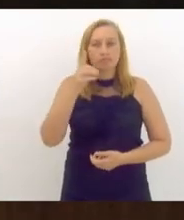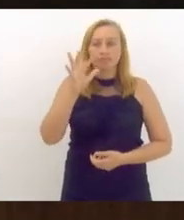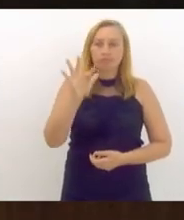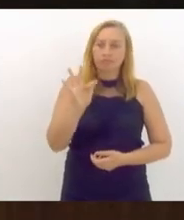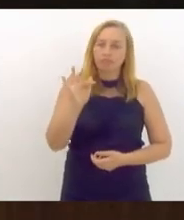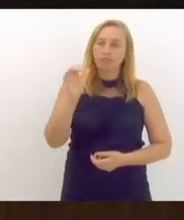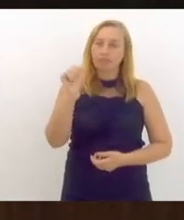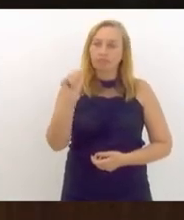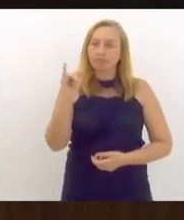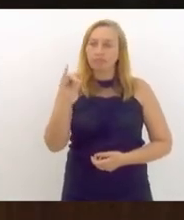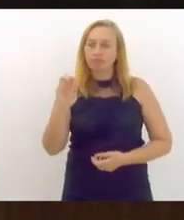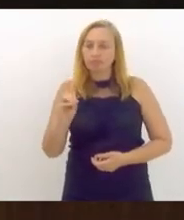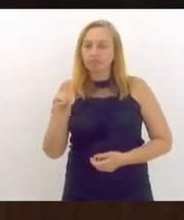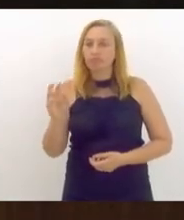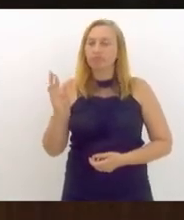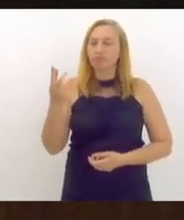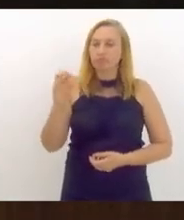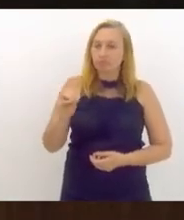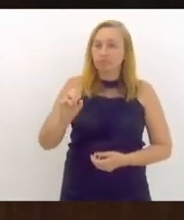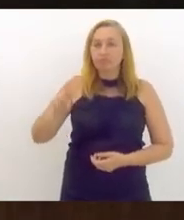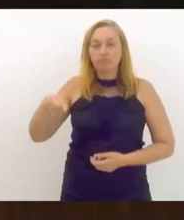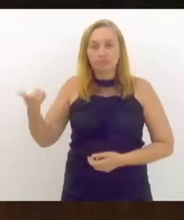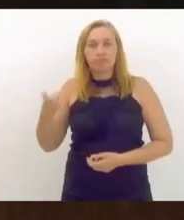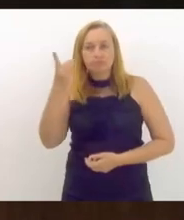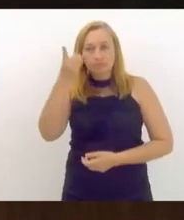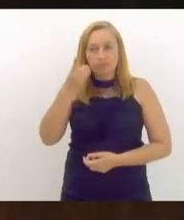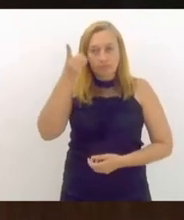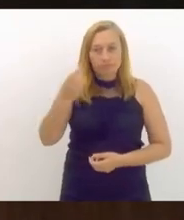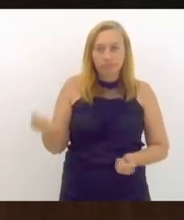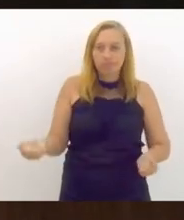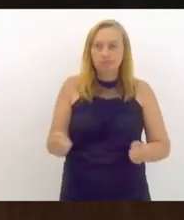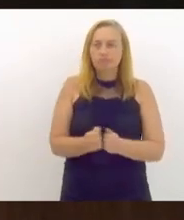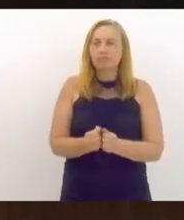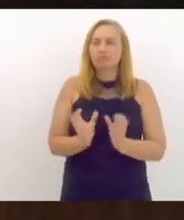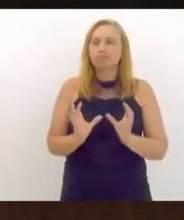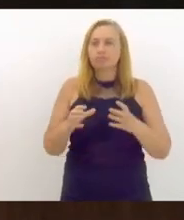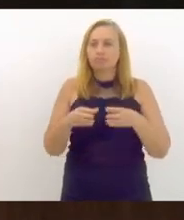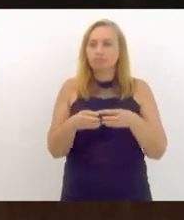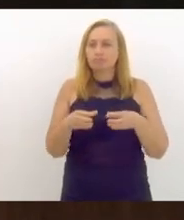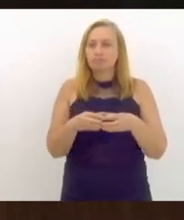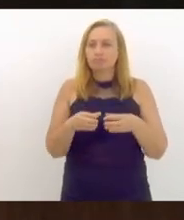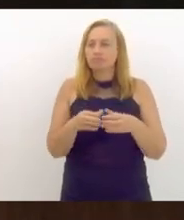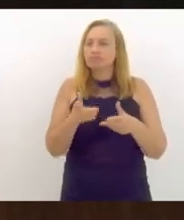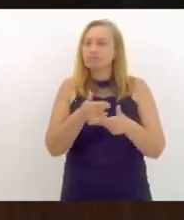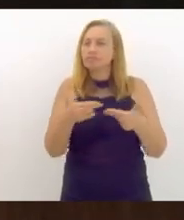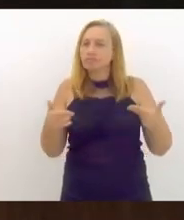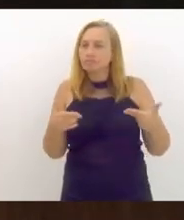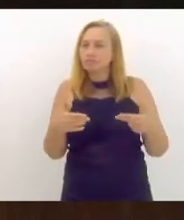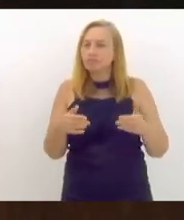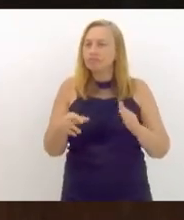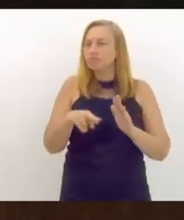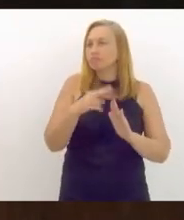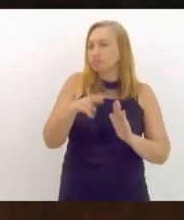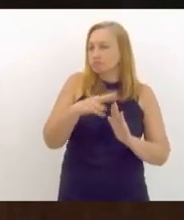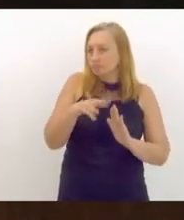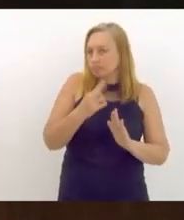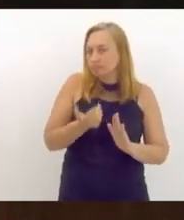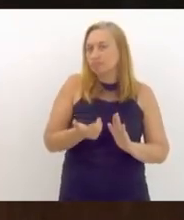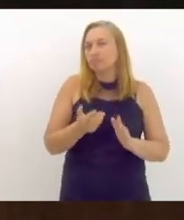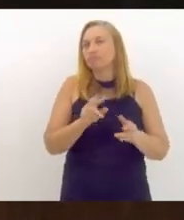Silva, deputado Bruno Dauari, outros deputados que participaram dessa comissão, várias resoluções,